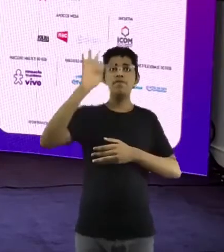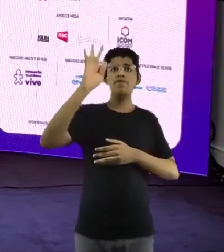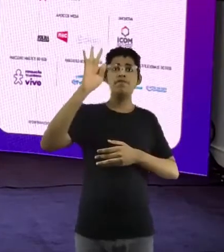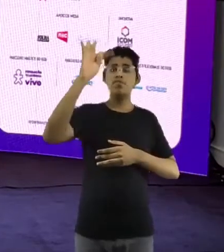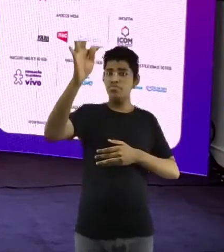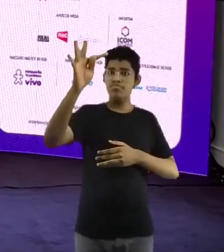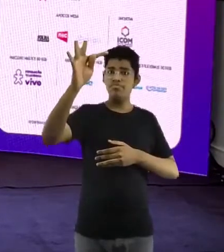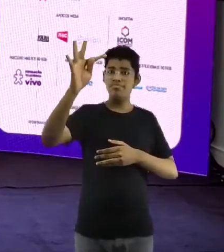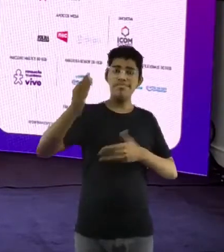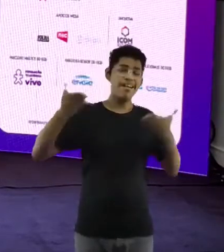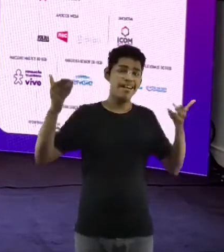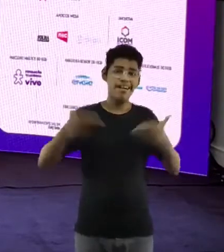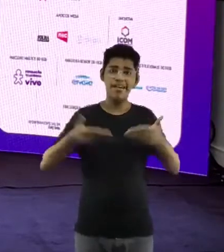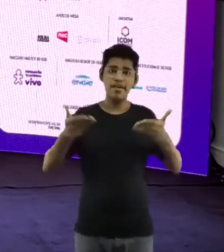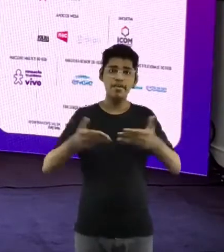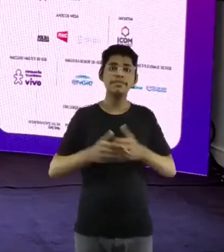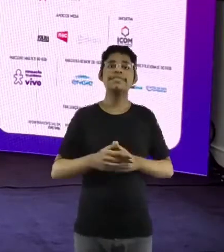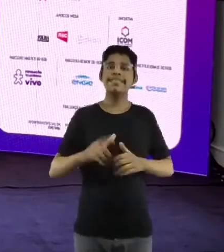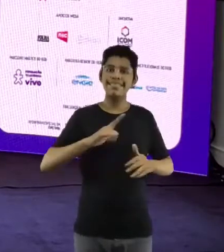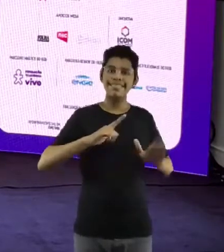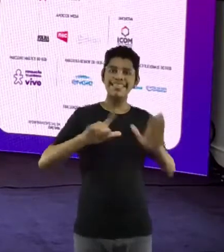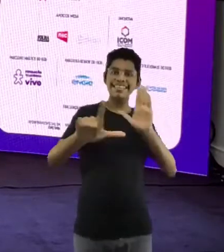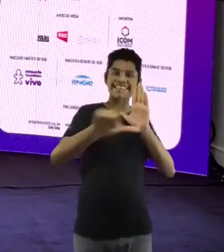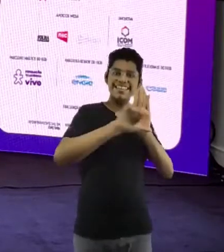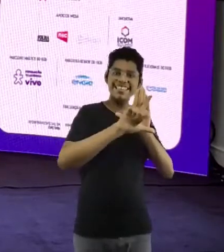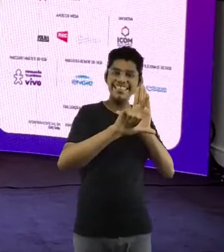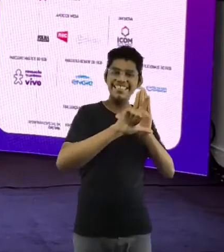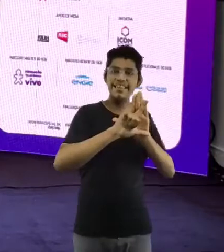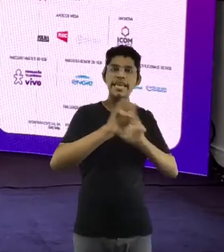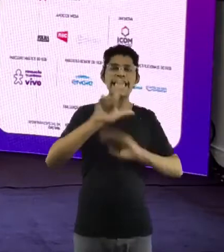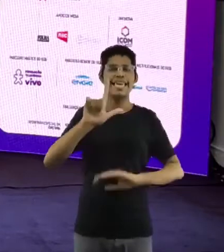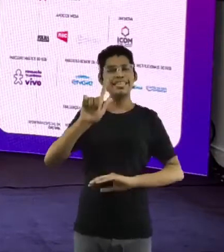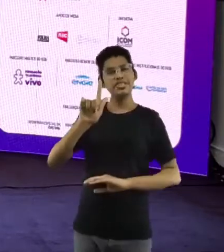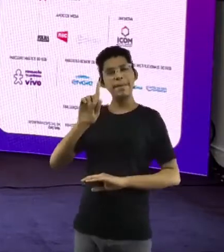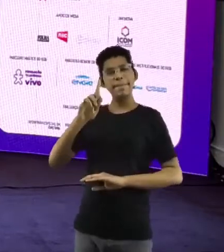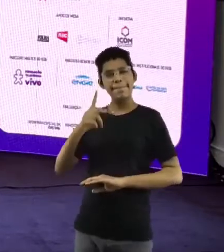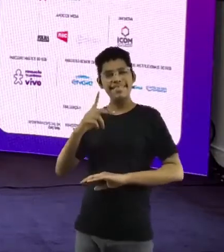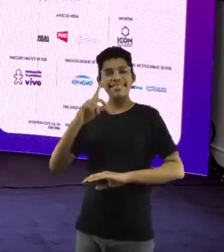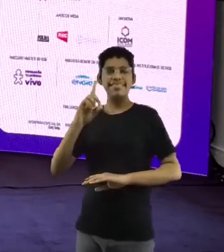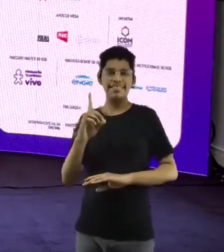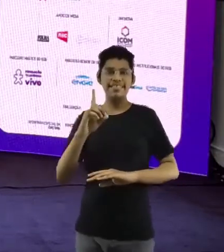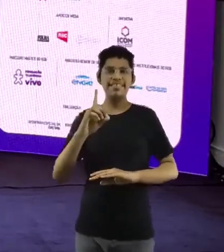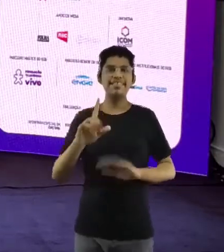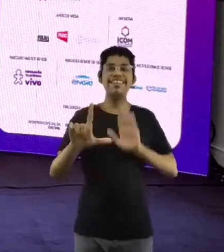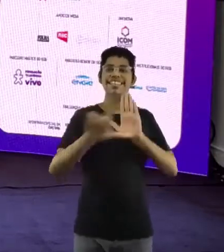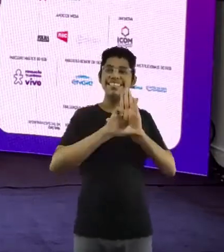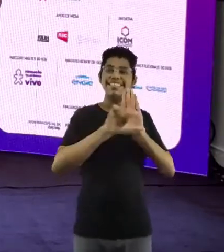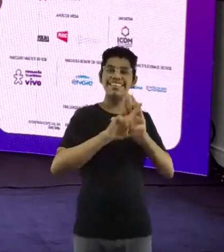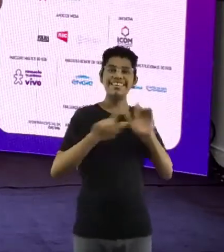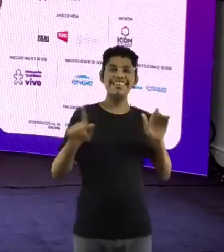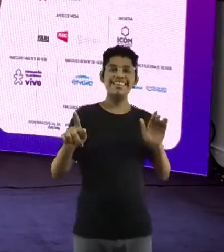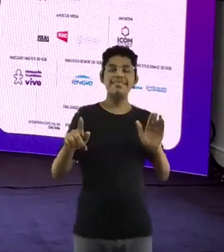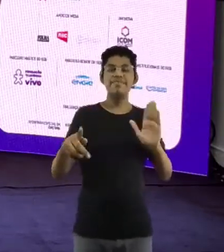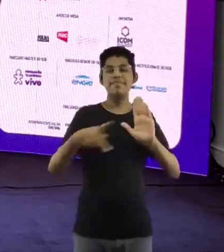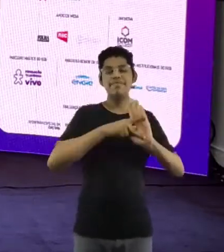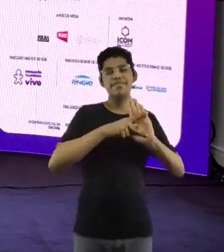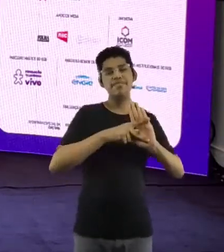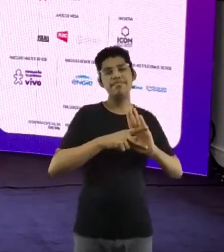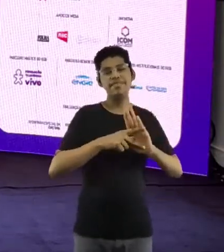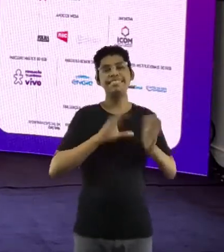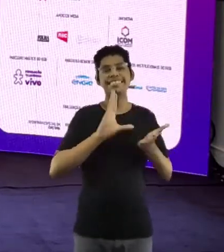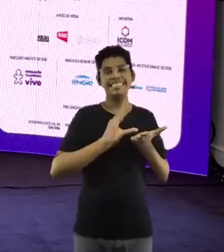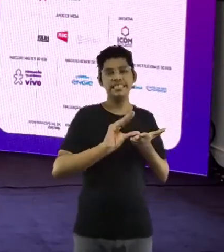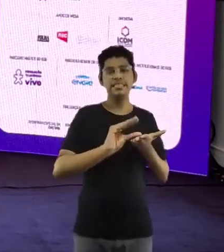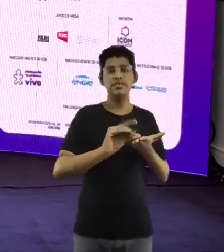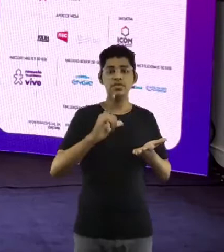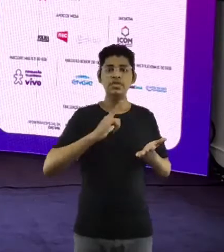de Proteção de Dados, 4 letrinhas, LGPD, vigindo. Ela afeta todos nós em sociedade. A gente precisa saber o que é isso,